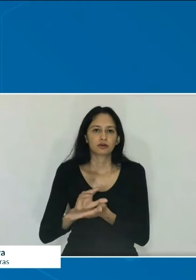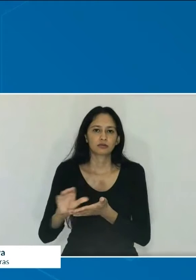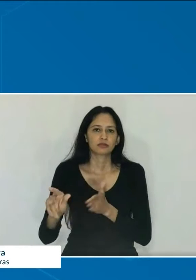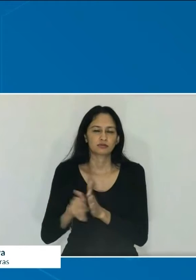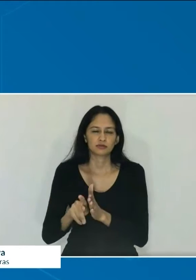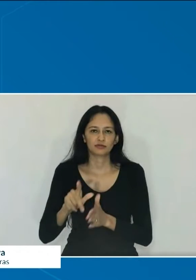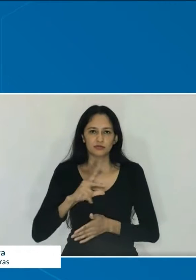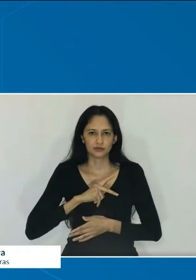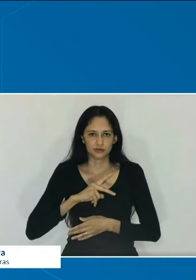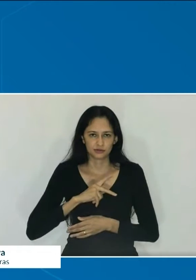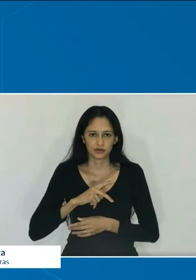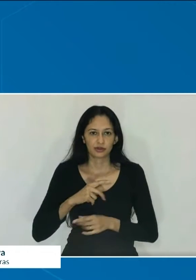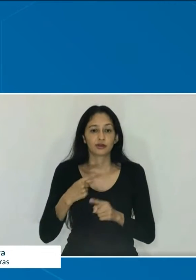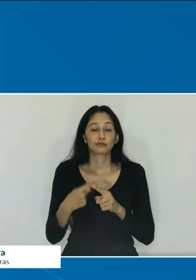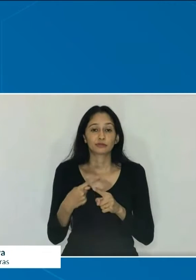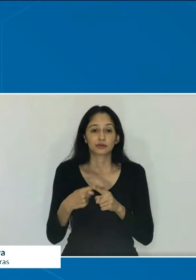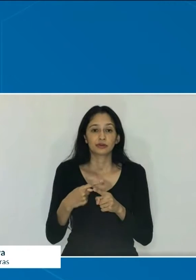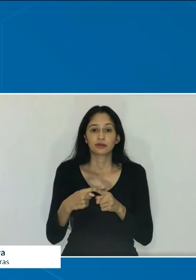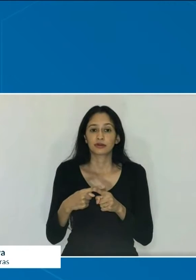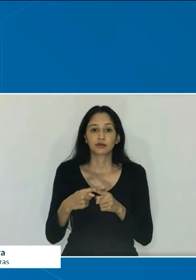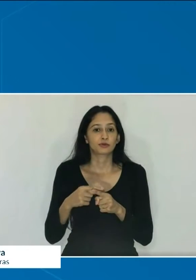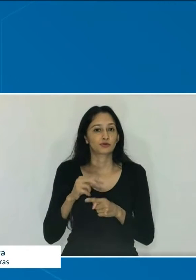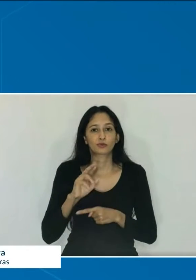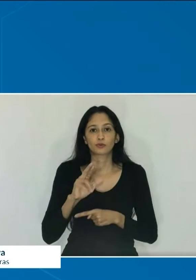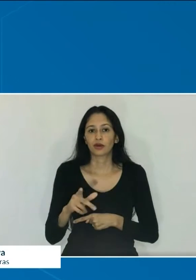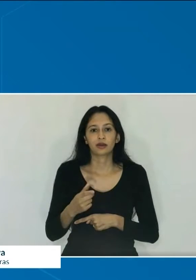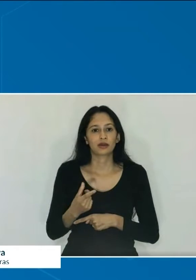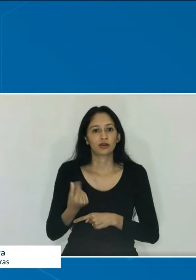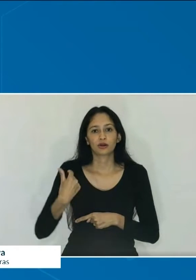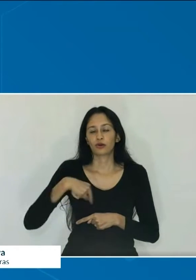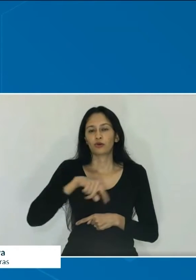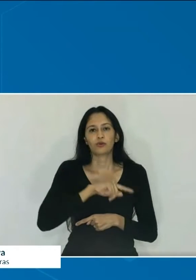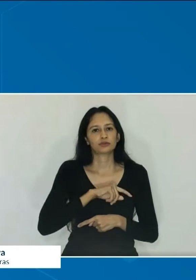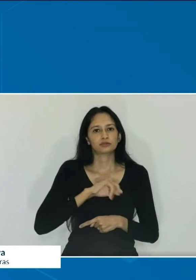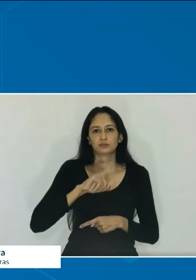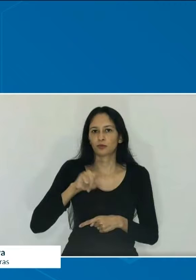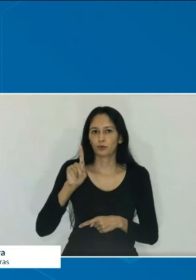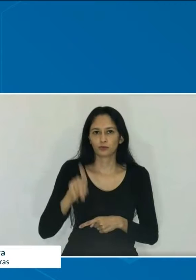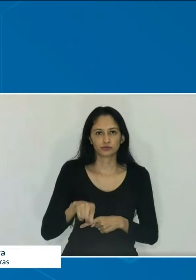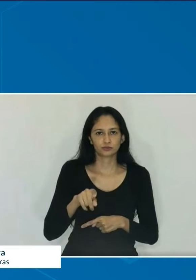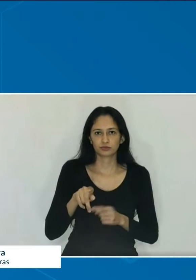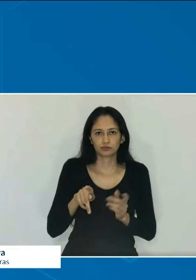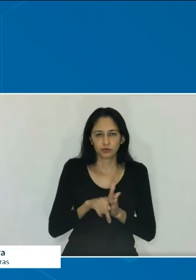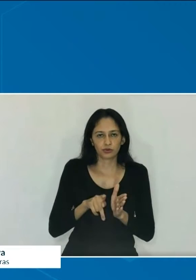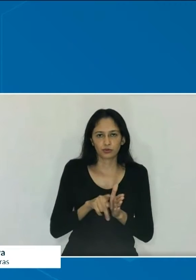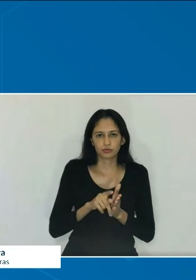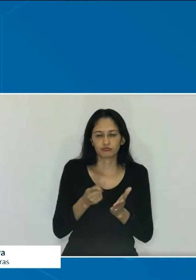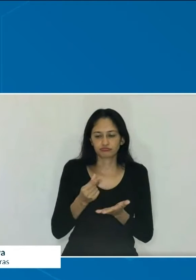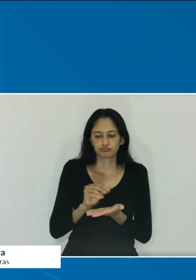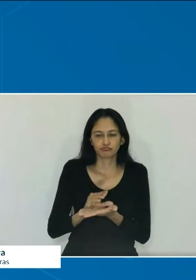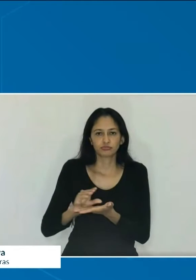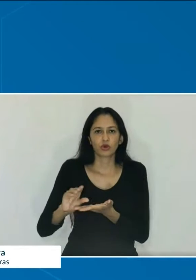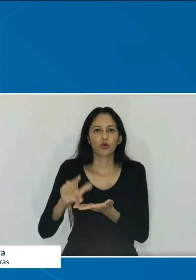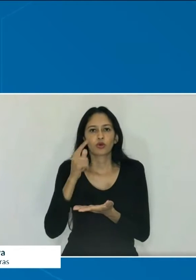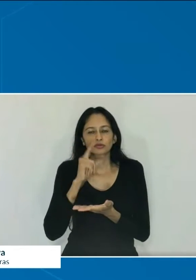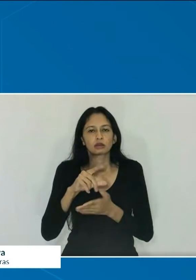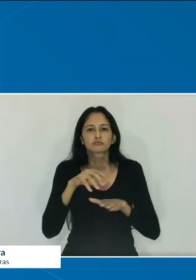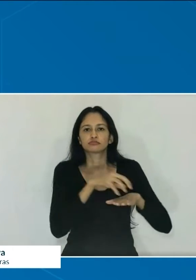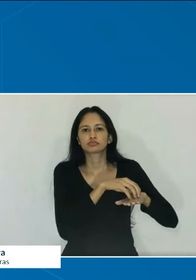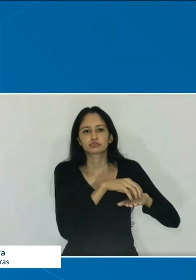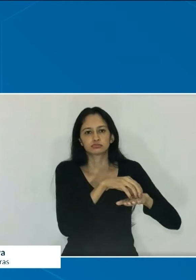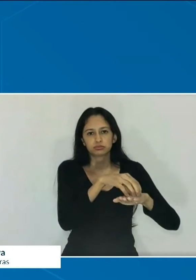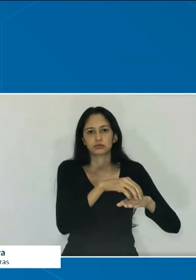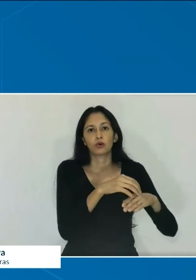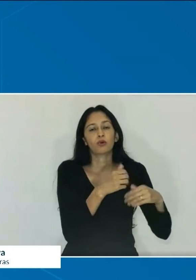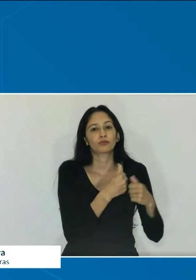o que financia o transporte não é o dinheiro dos nossos impostos, diretamente. O que financia o transporte é quem paga